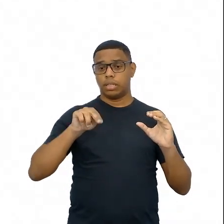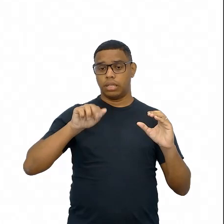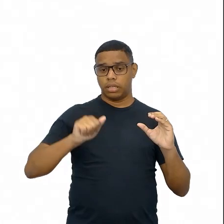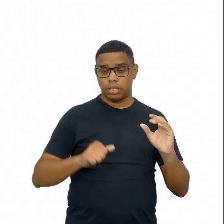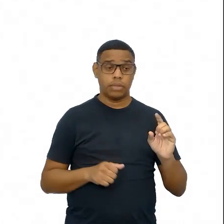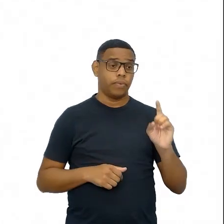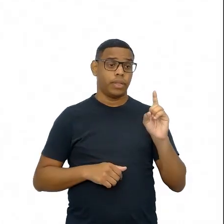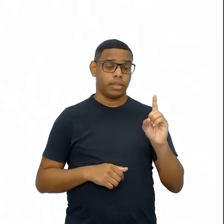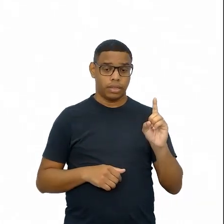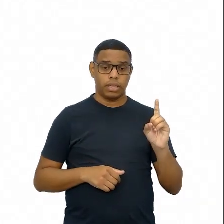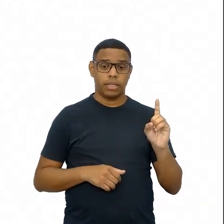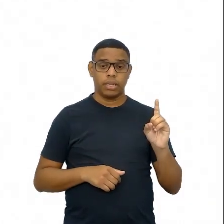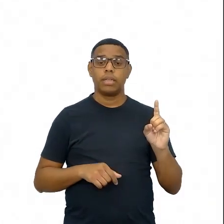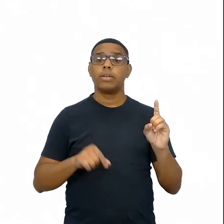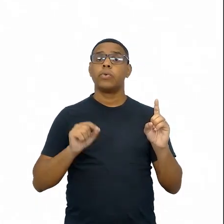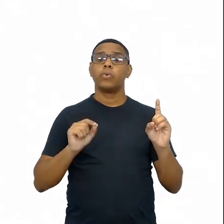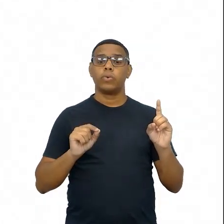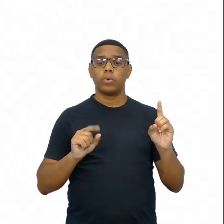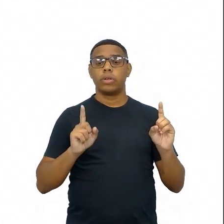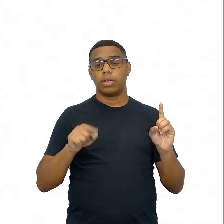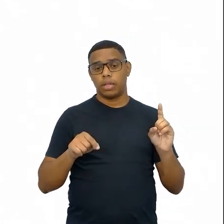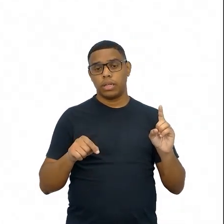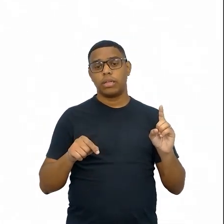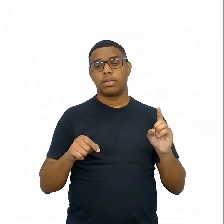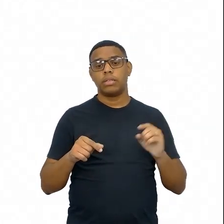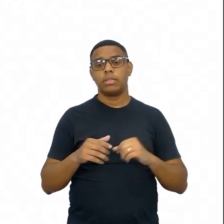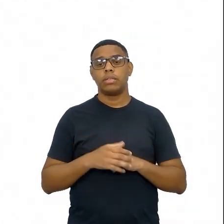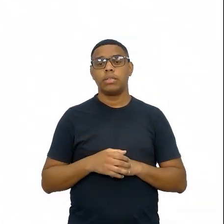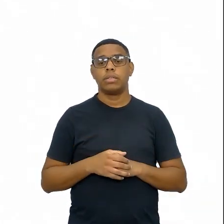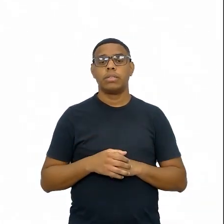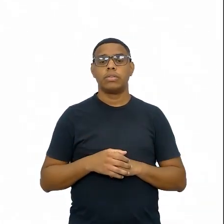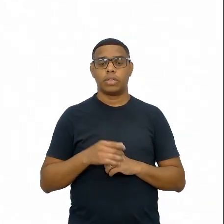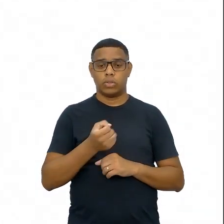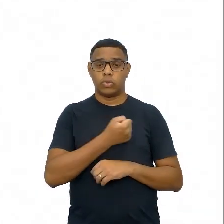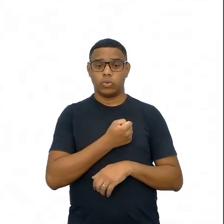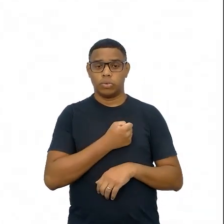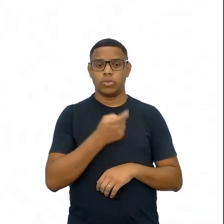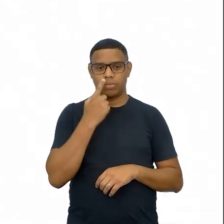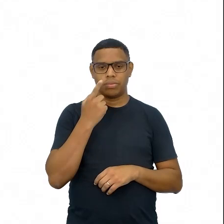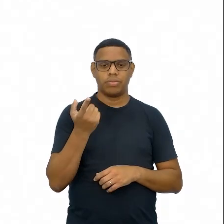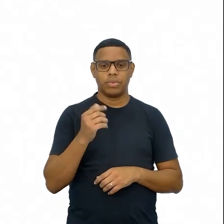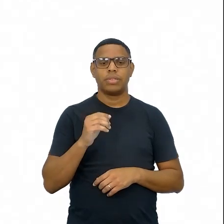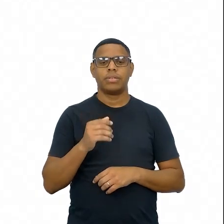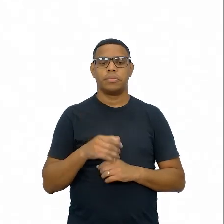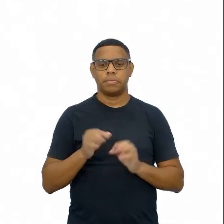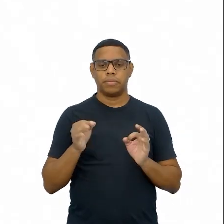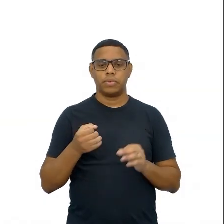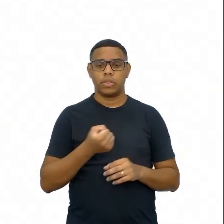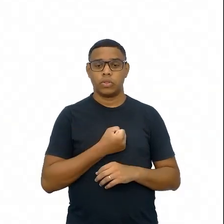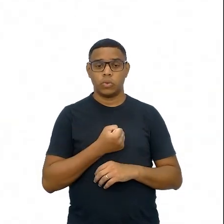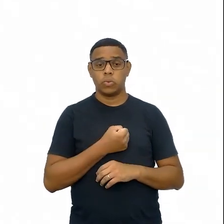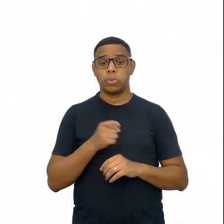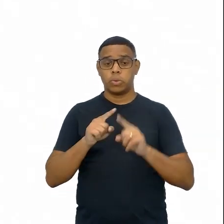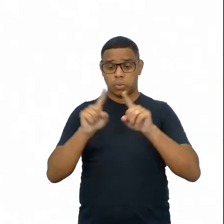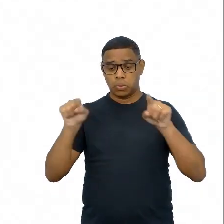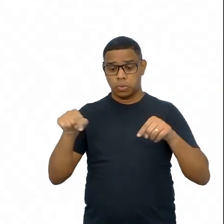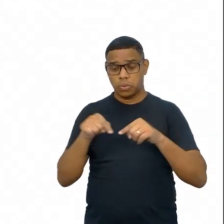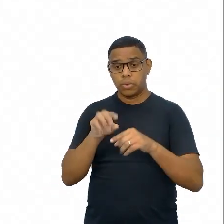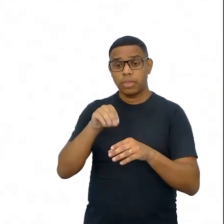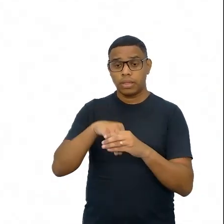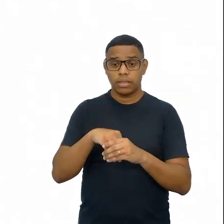D, eles colocaram exatamente o número que foi solicitado aqui, né, observe o número do quadro